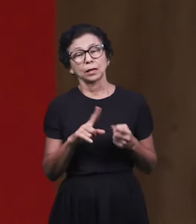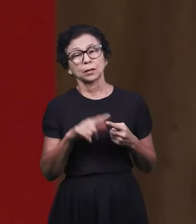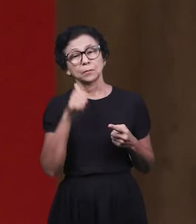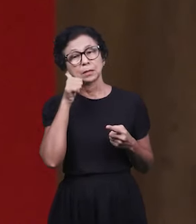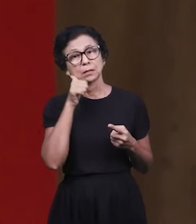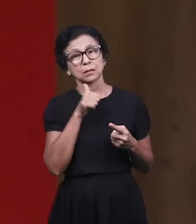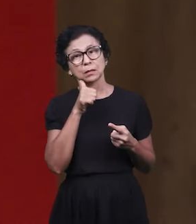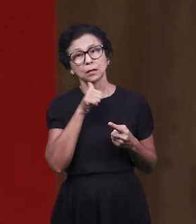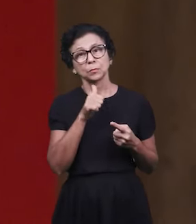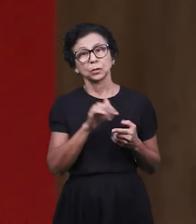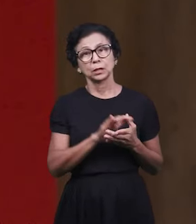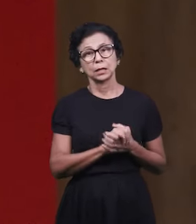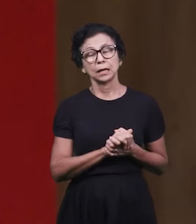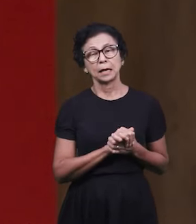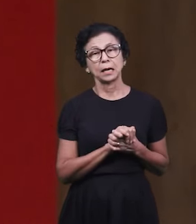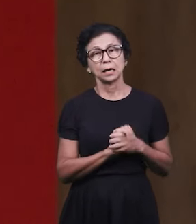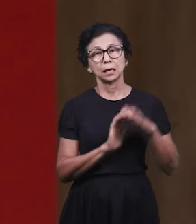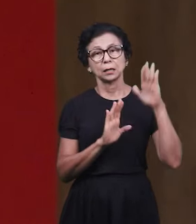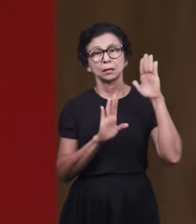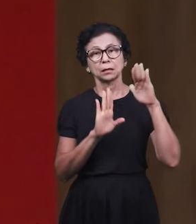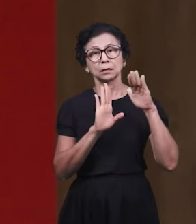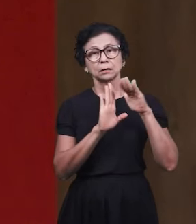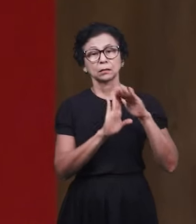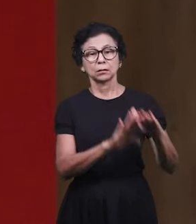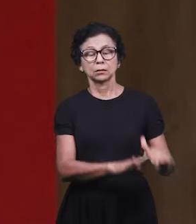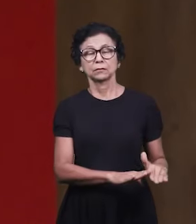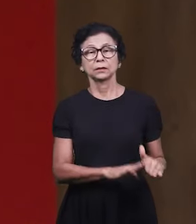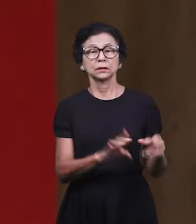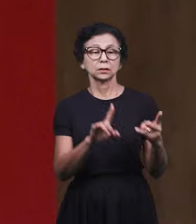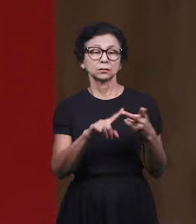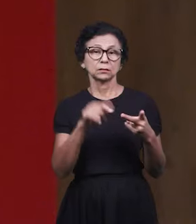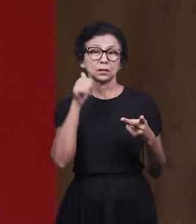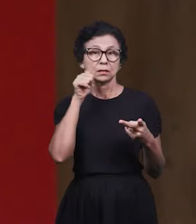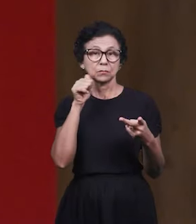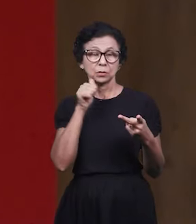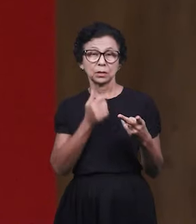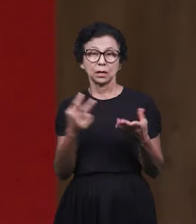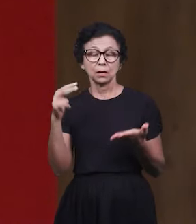eu ia operá-la, ia realizar uma cirurgia nela aqui.